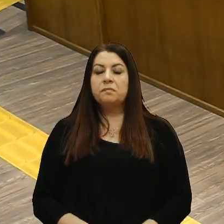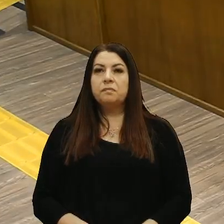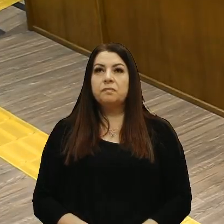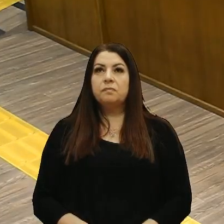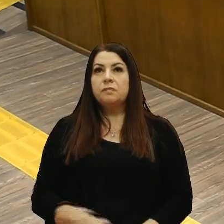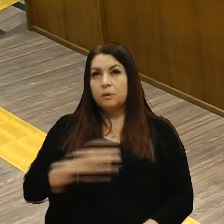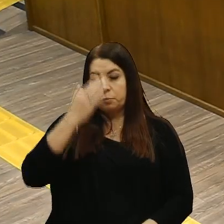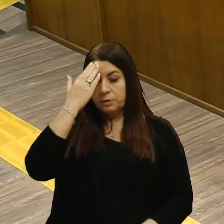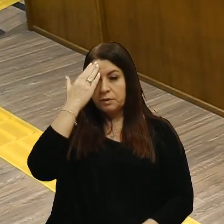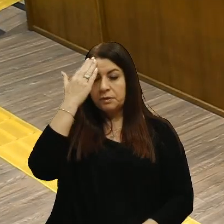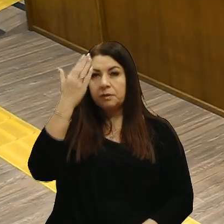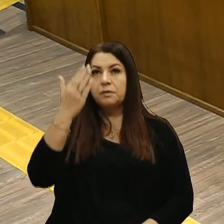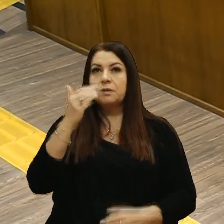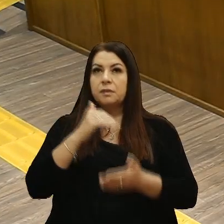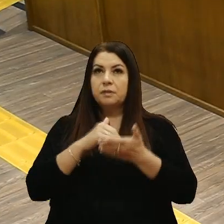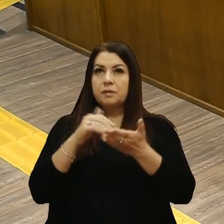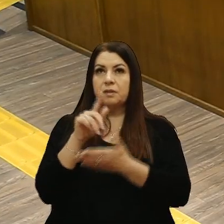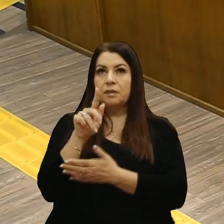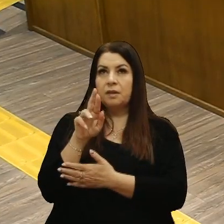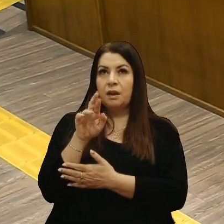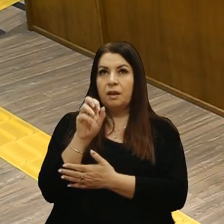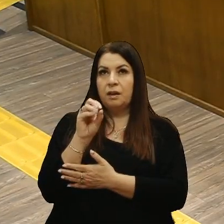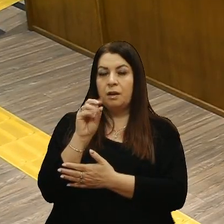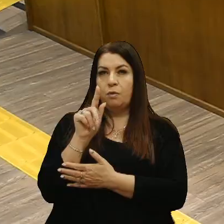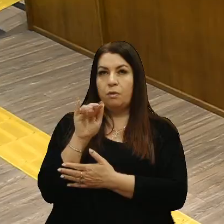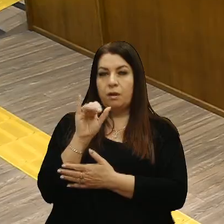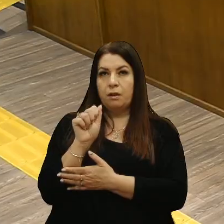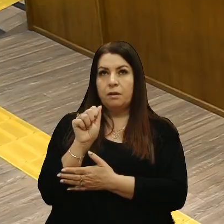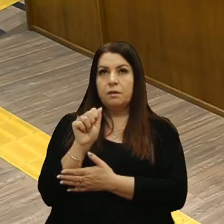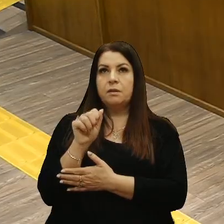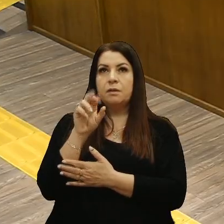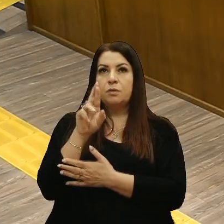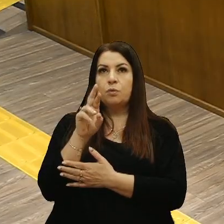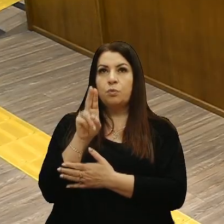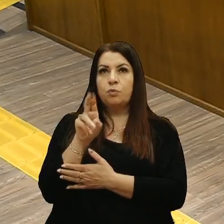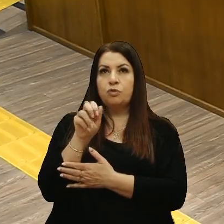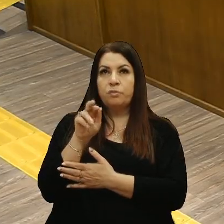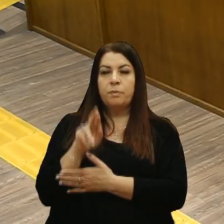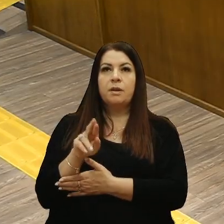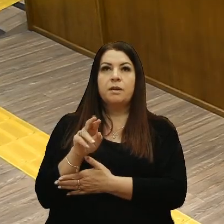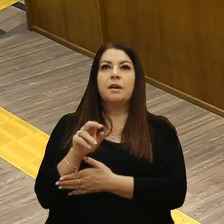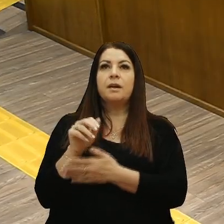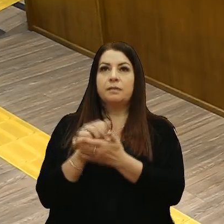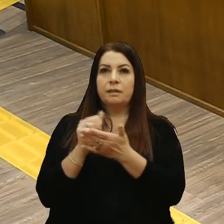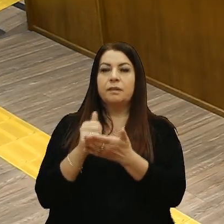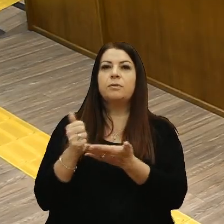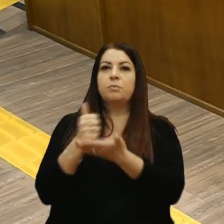Muito obrigado, secretária Grégora, secretário Rudimar, secretário adjunto Tiepo.